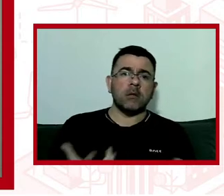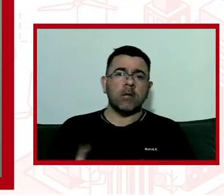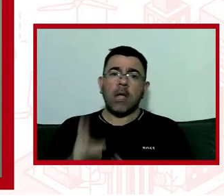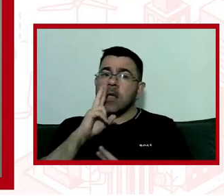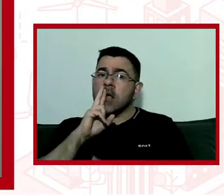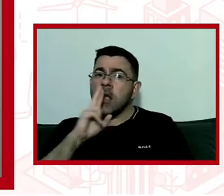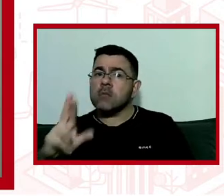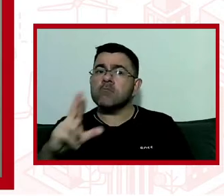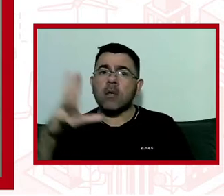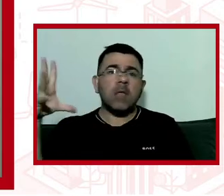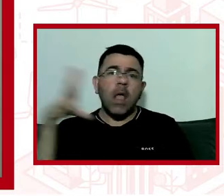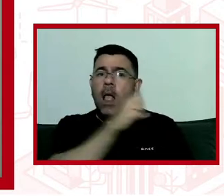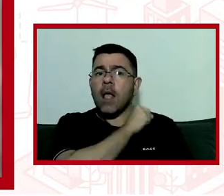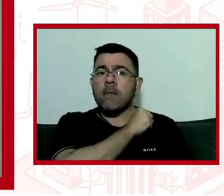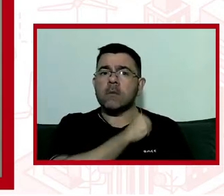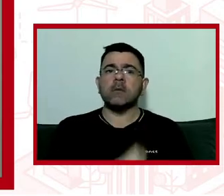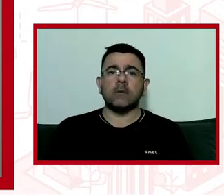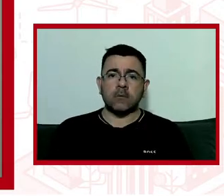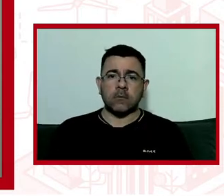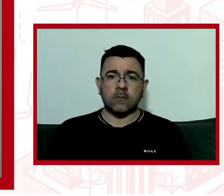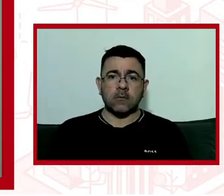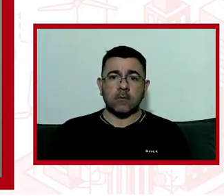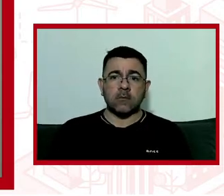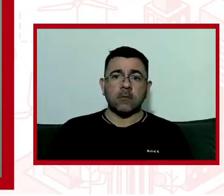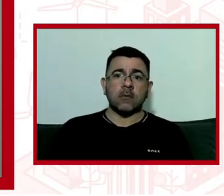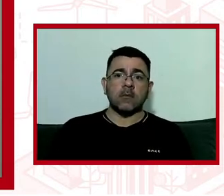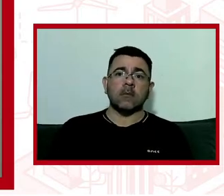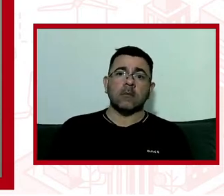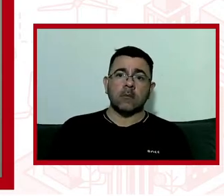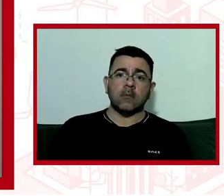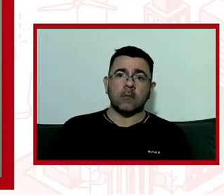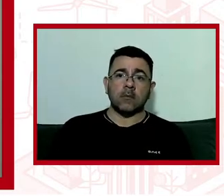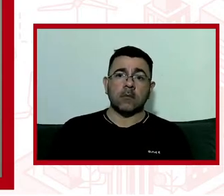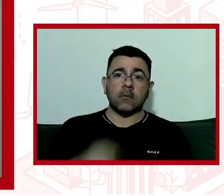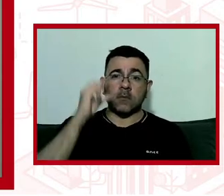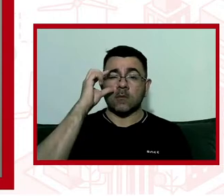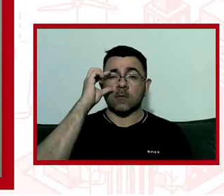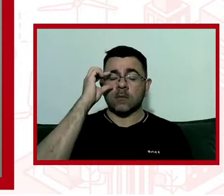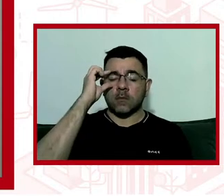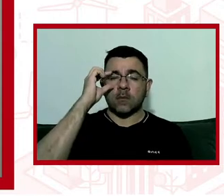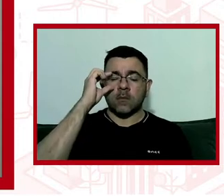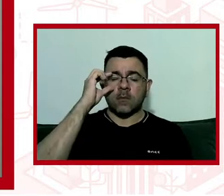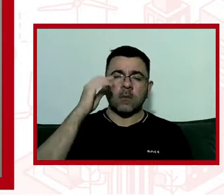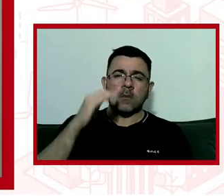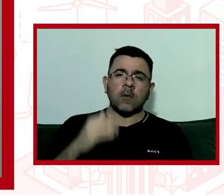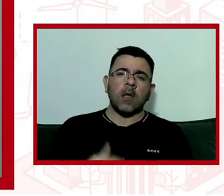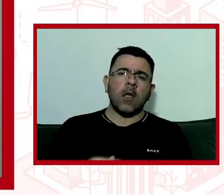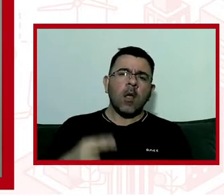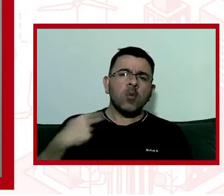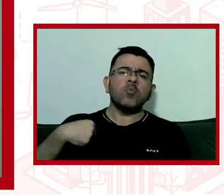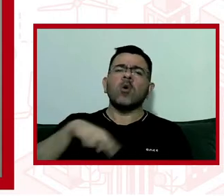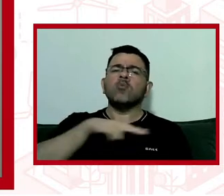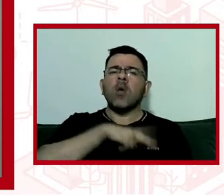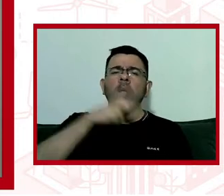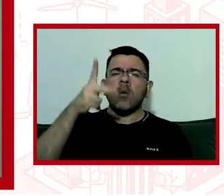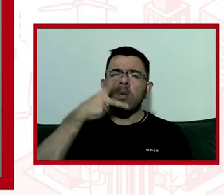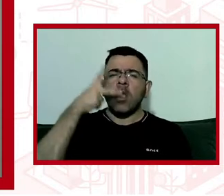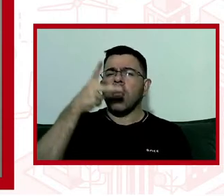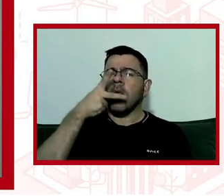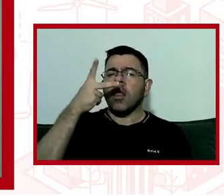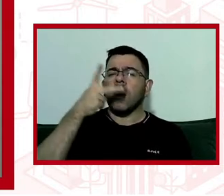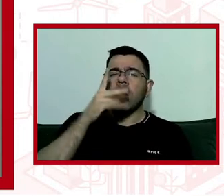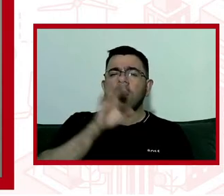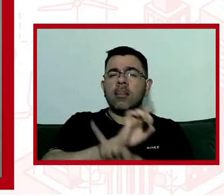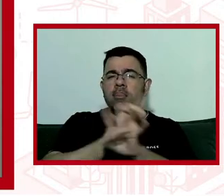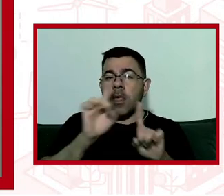aquilo é possível ser feito ou se não é o que é que a pessoa deve fazer então que escute Não adianta só você falar você tem que ter mecanismo de escuta para